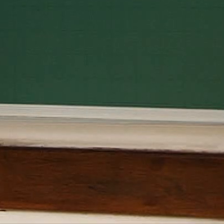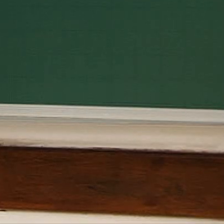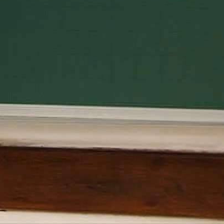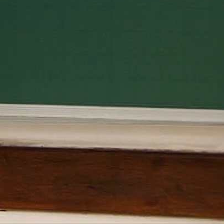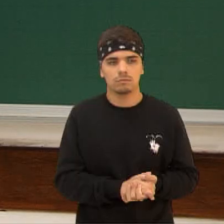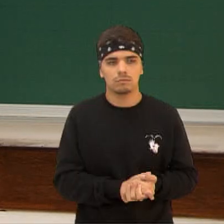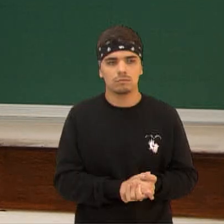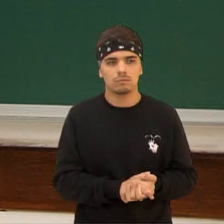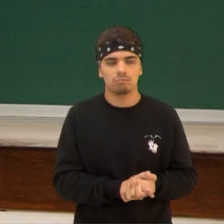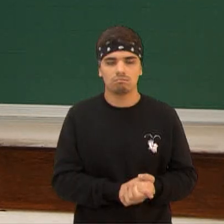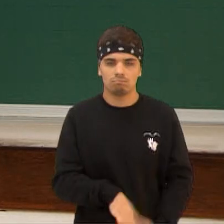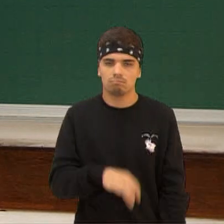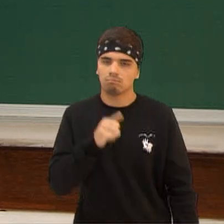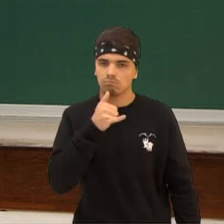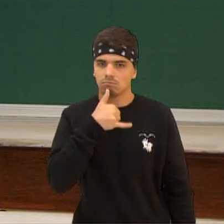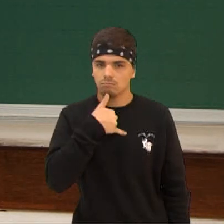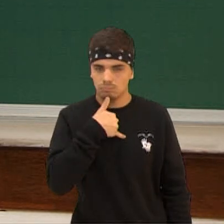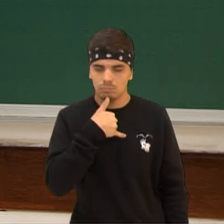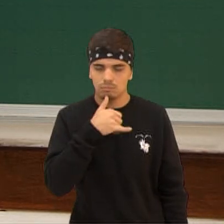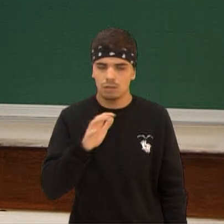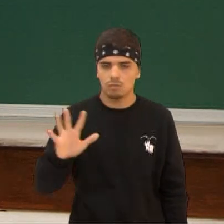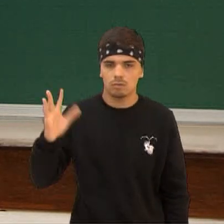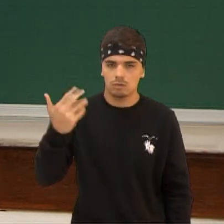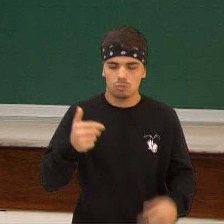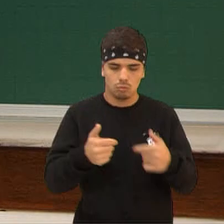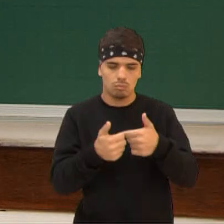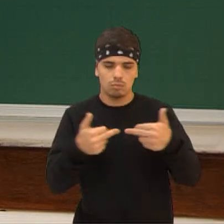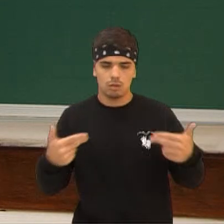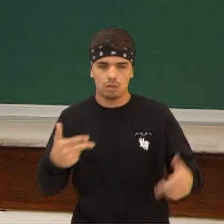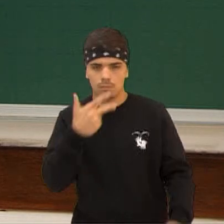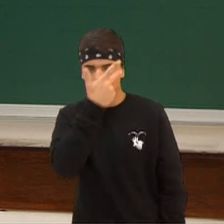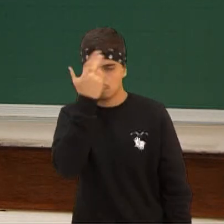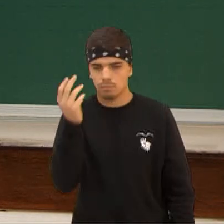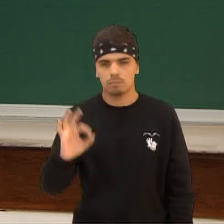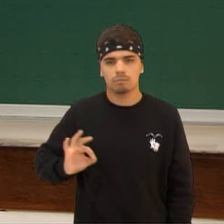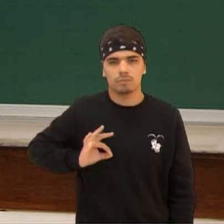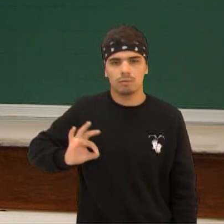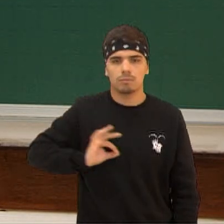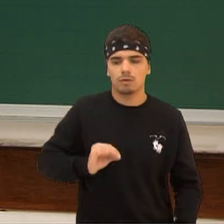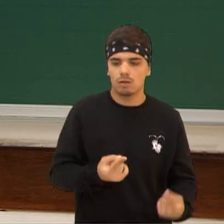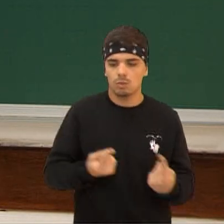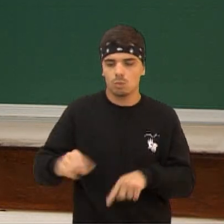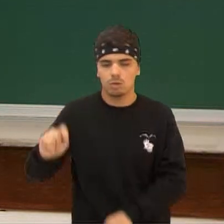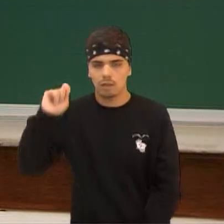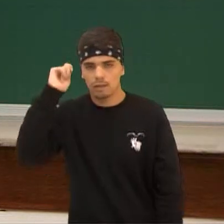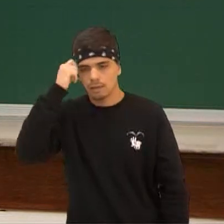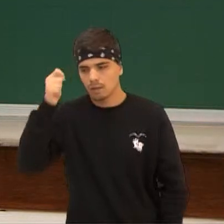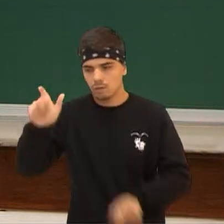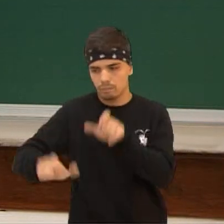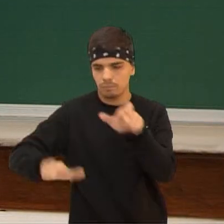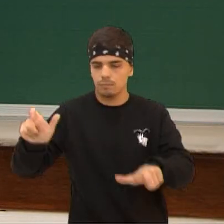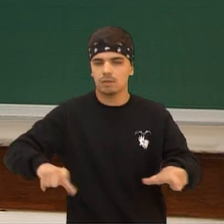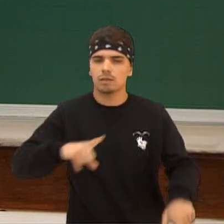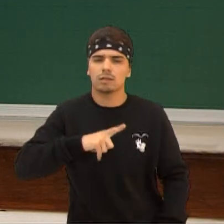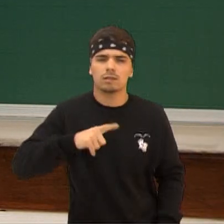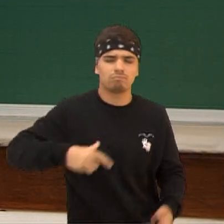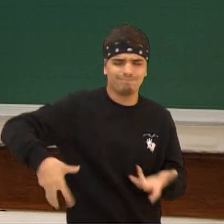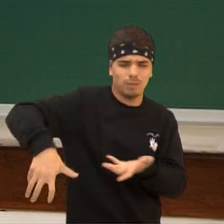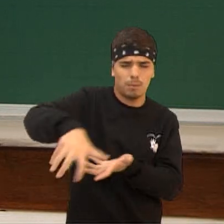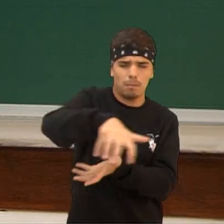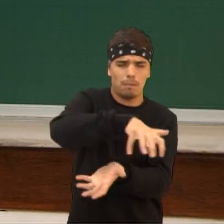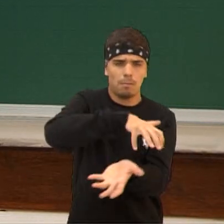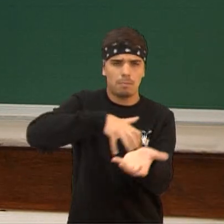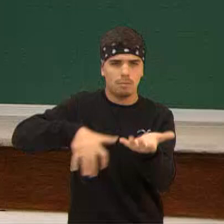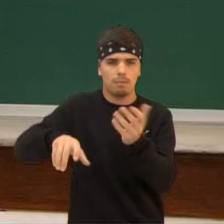people. Infelizmente, aconteceram alguns fatos de policiais contra negros que gerou todo